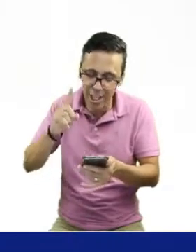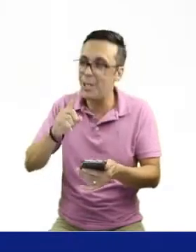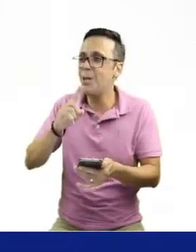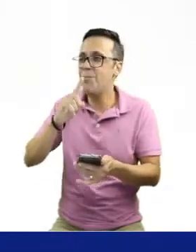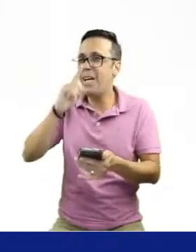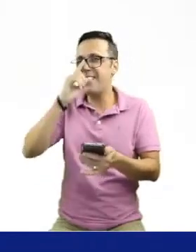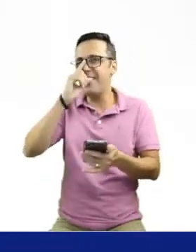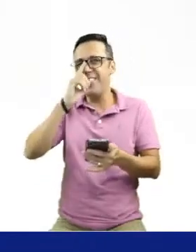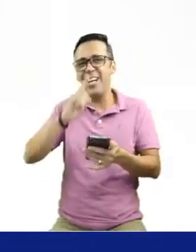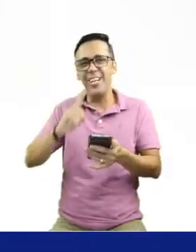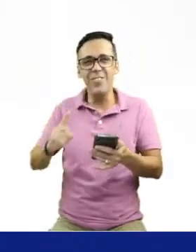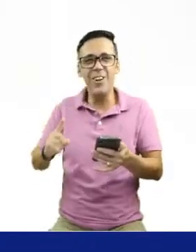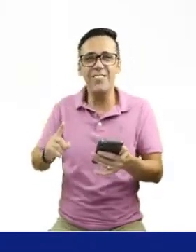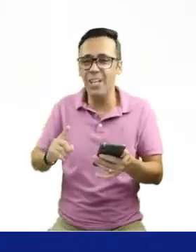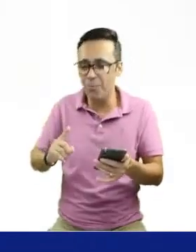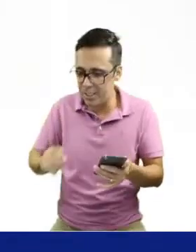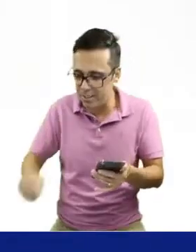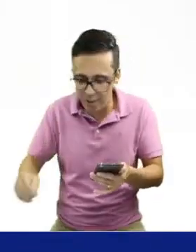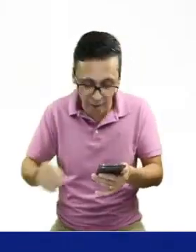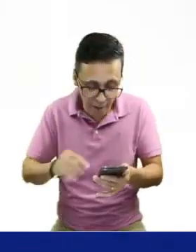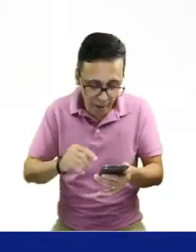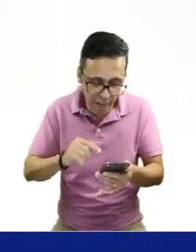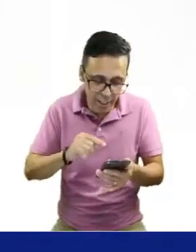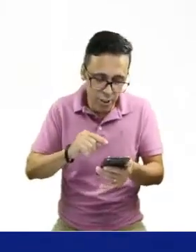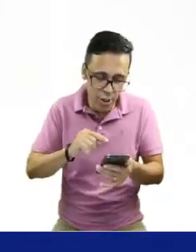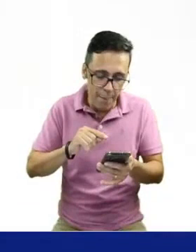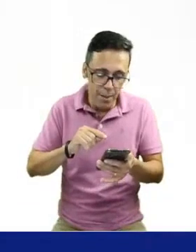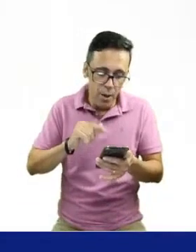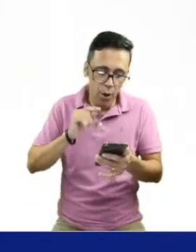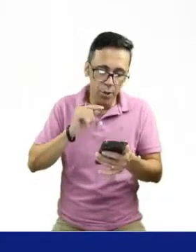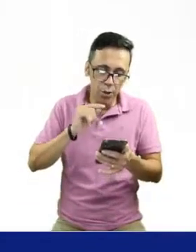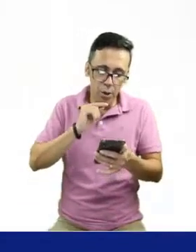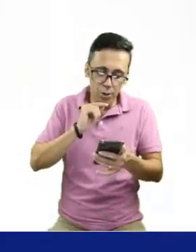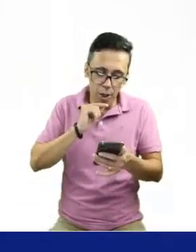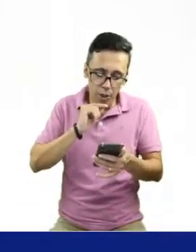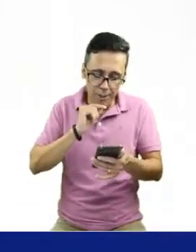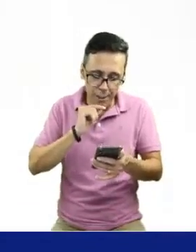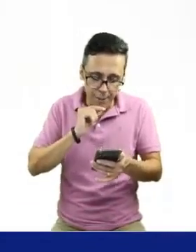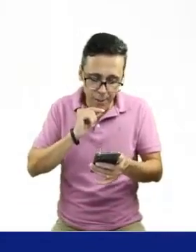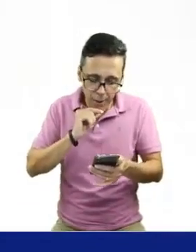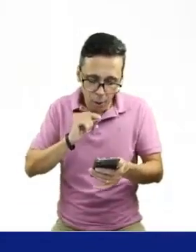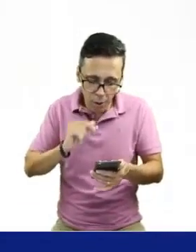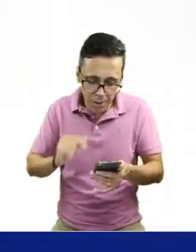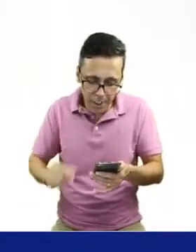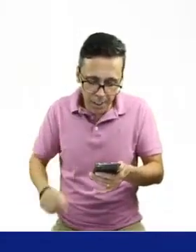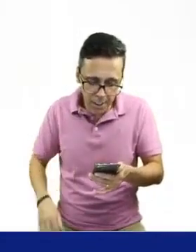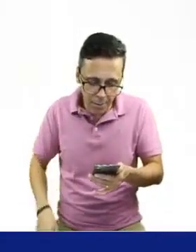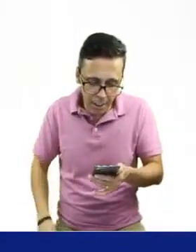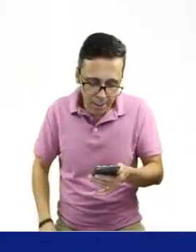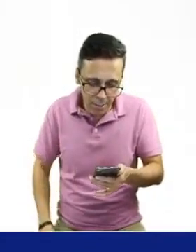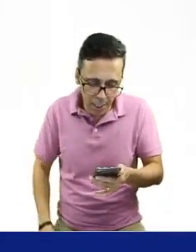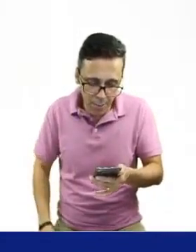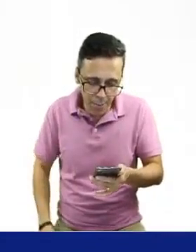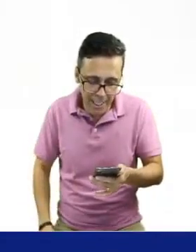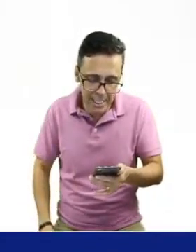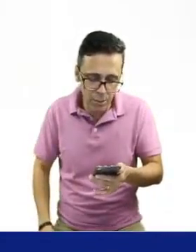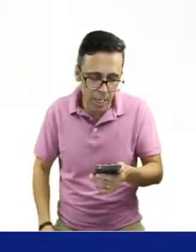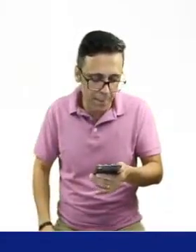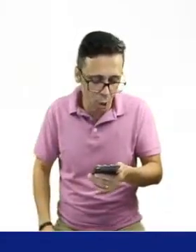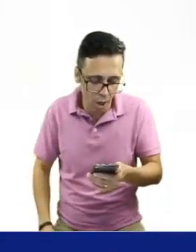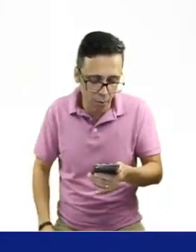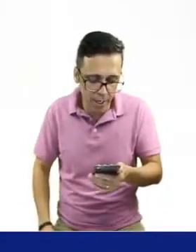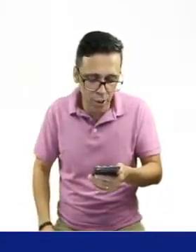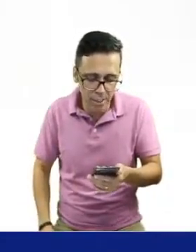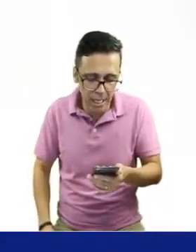achei quer ser Val meu amigo pensa em vão Ai que a gente já Jailson colocou assim eu gostaria de saber se mesmo